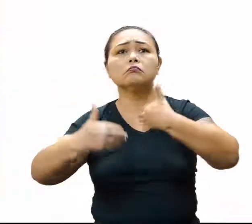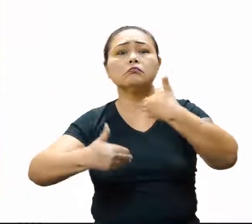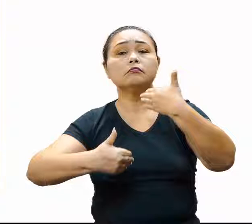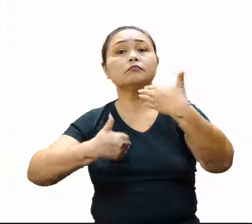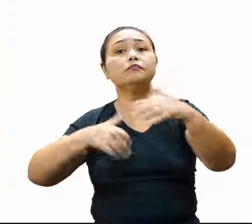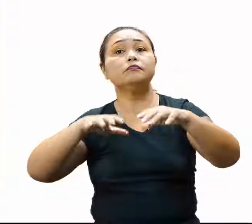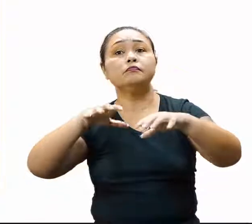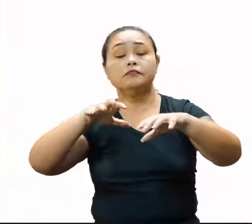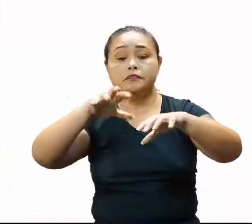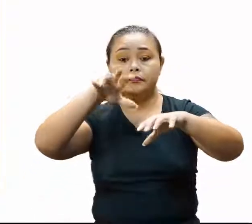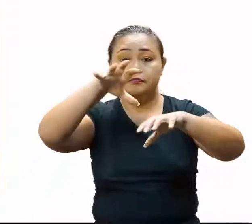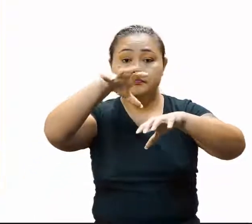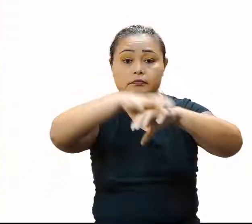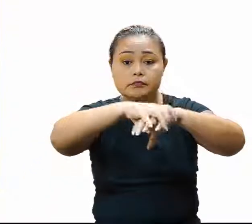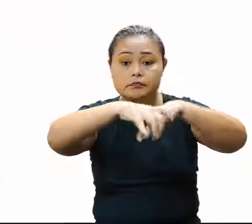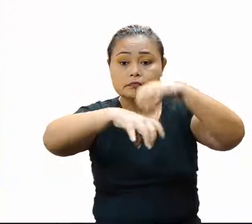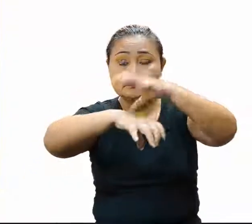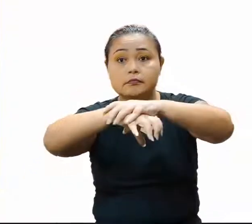descolonização.